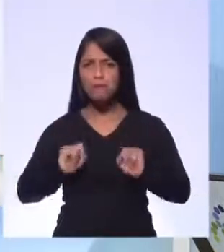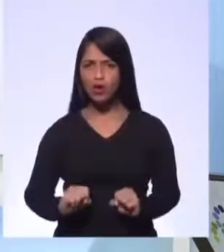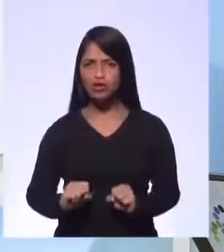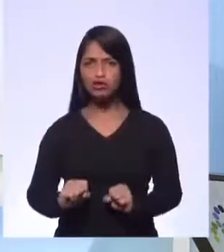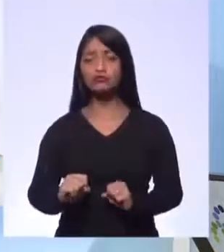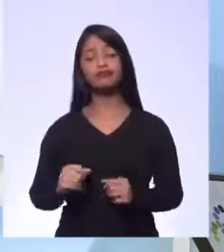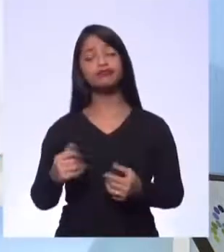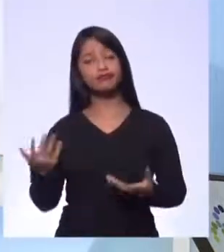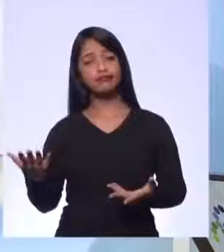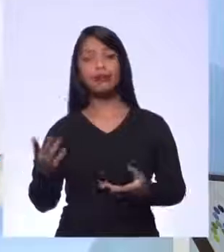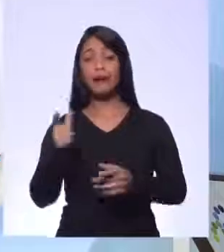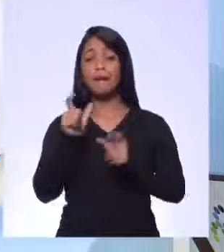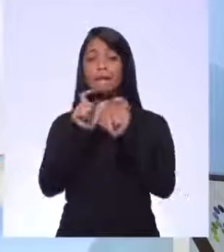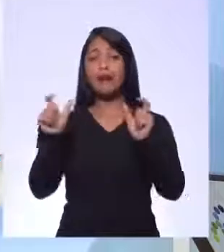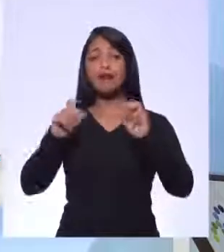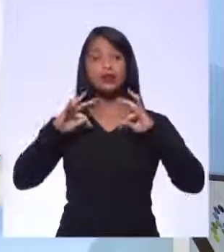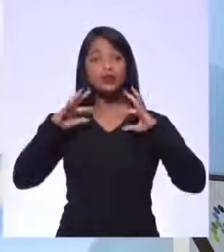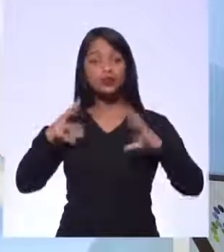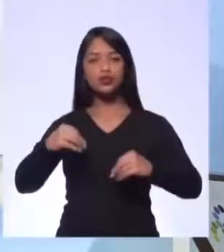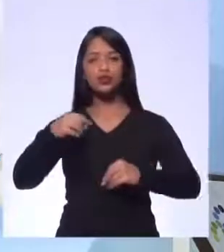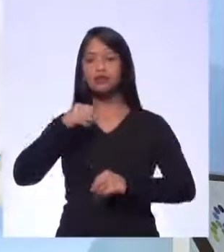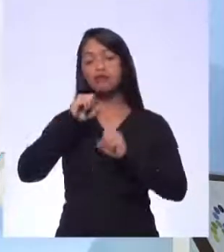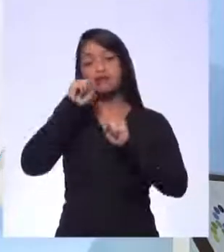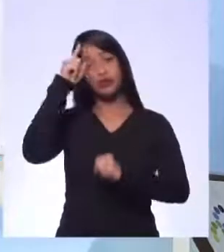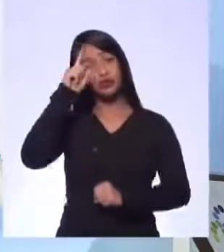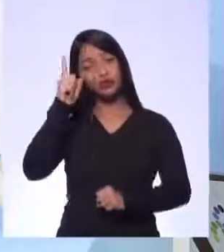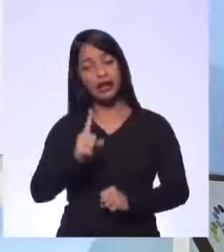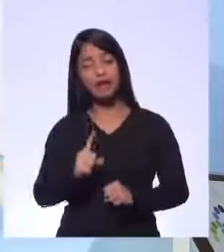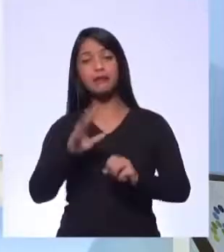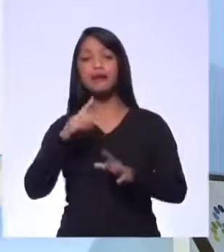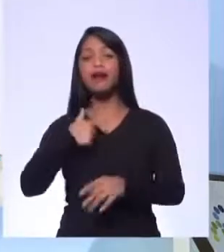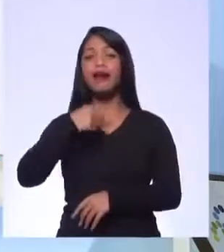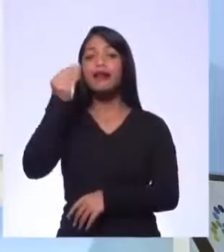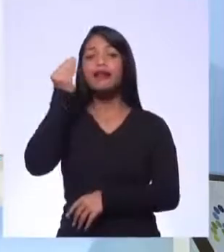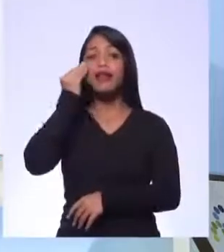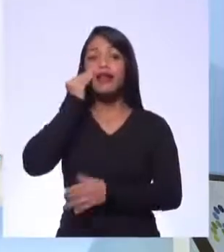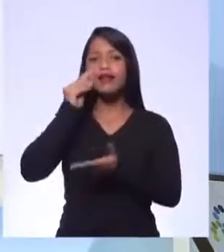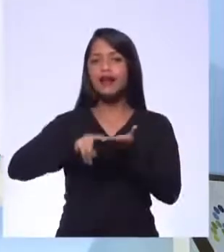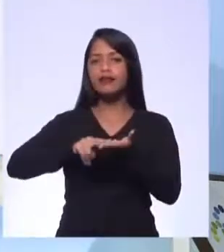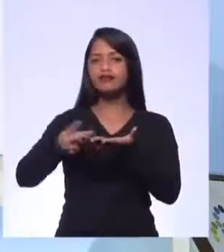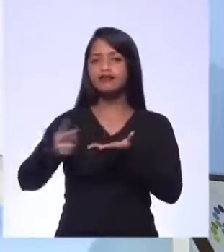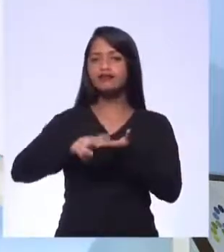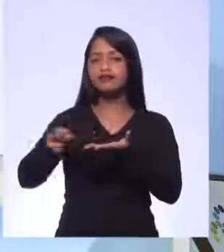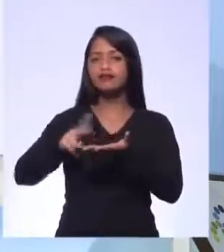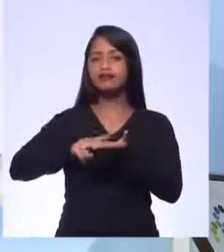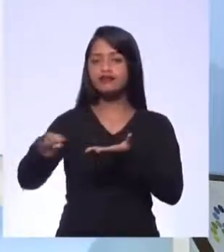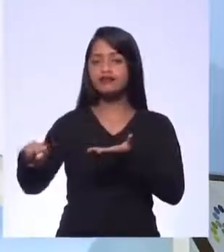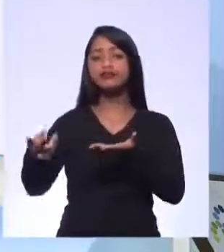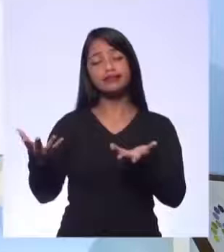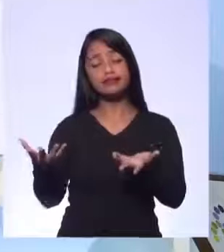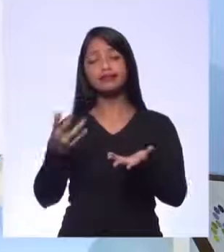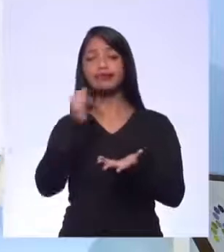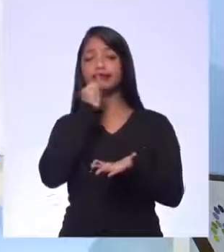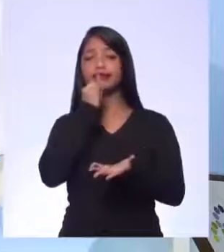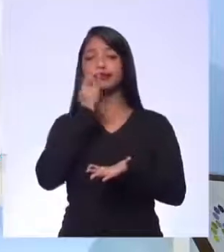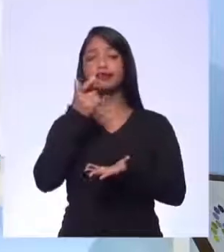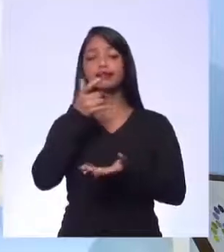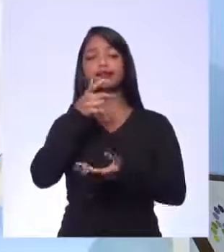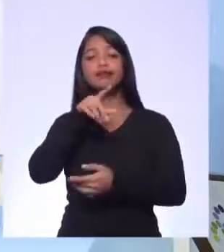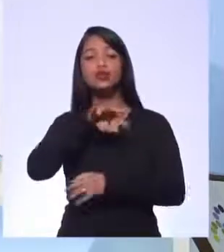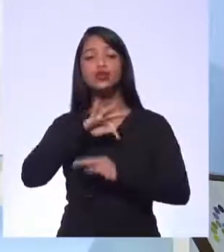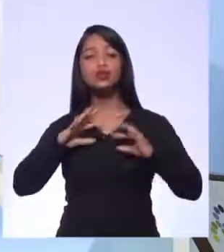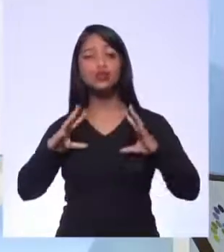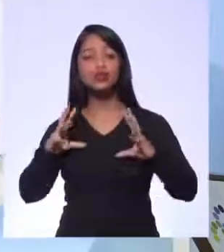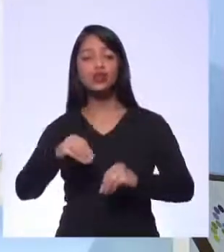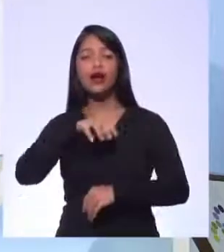palavras, mas eu vou fazer uma inferência. Pode a mudança das espécies de animais e plantas